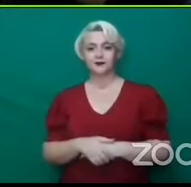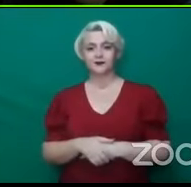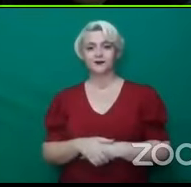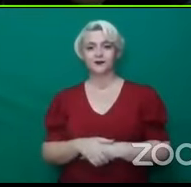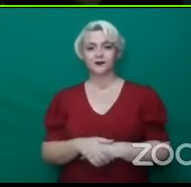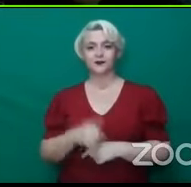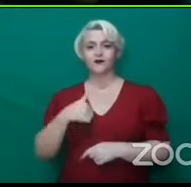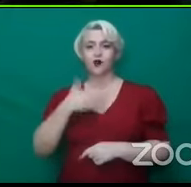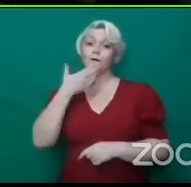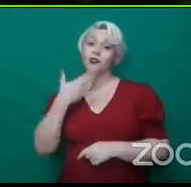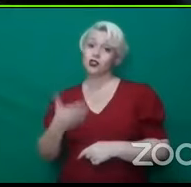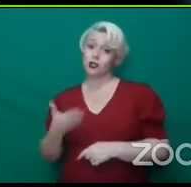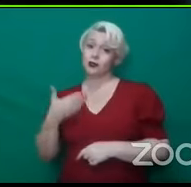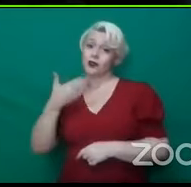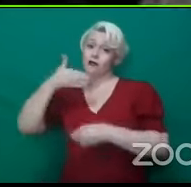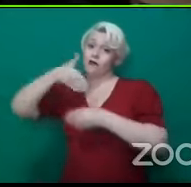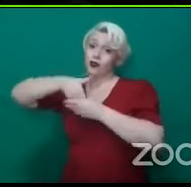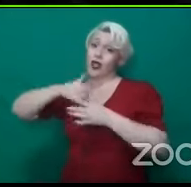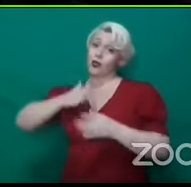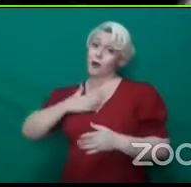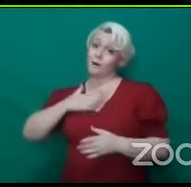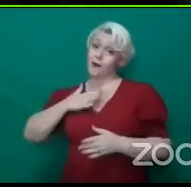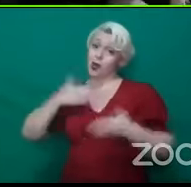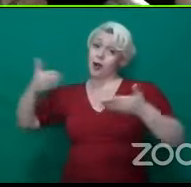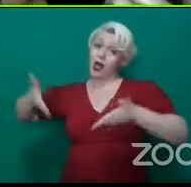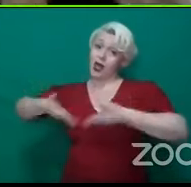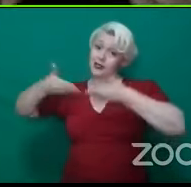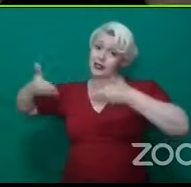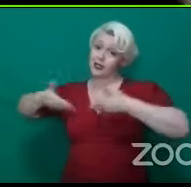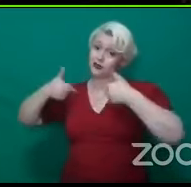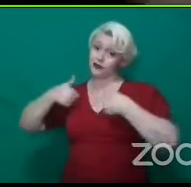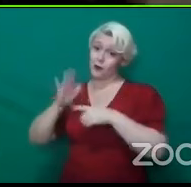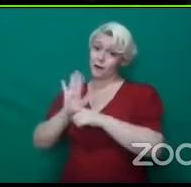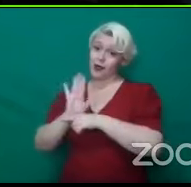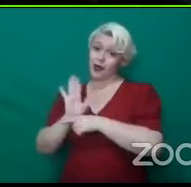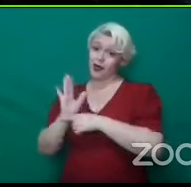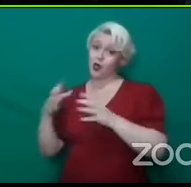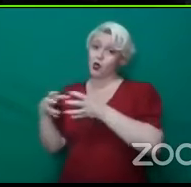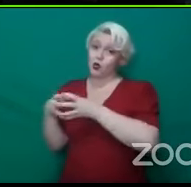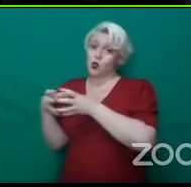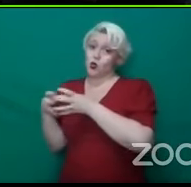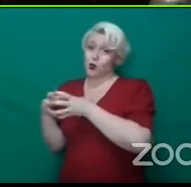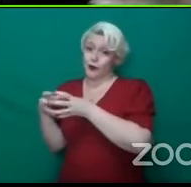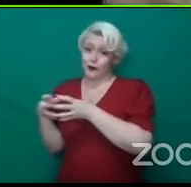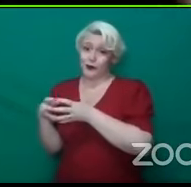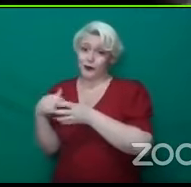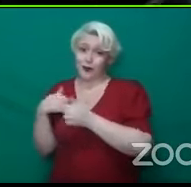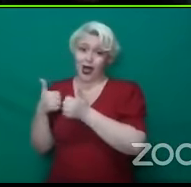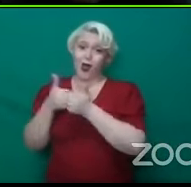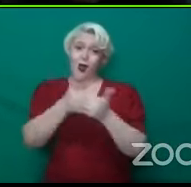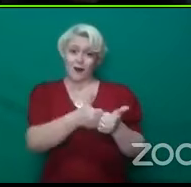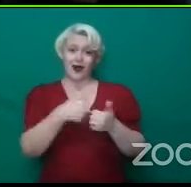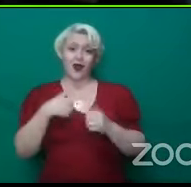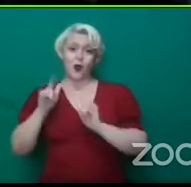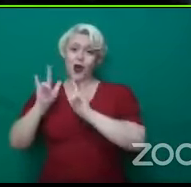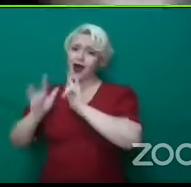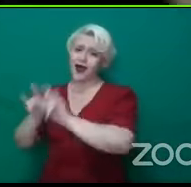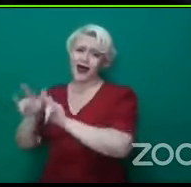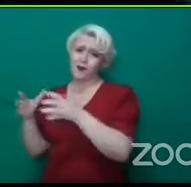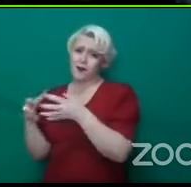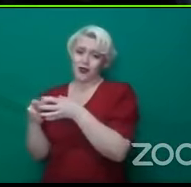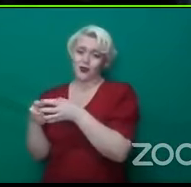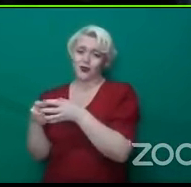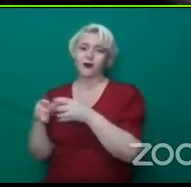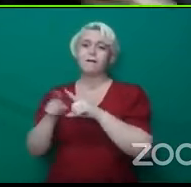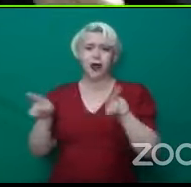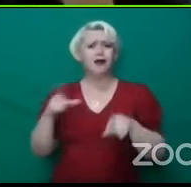Vou pedir para votar no meu, para dar um incentivo para minha gangue, para minha turma que me acompanha. Eu amo eles, então. Mas tem